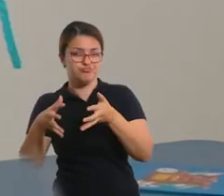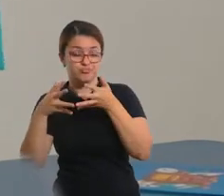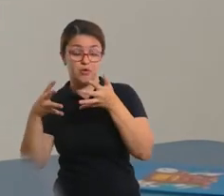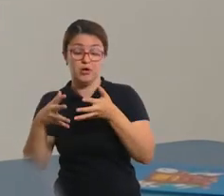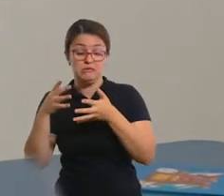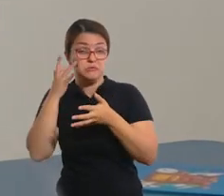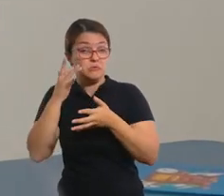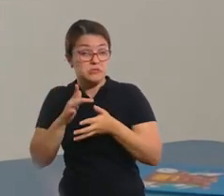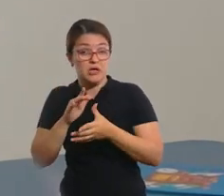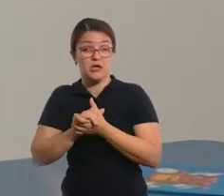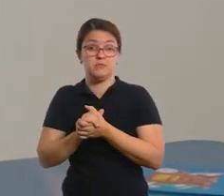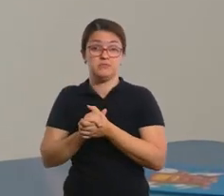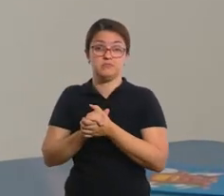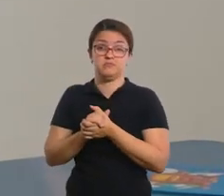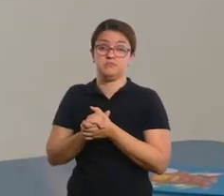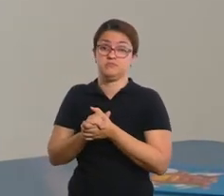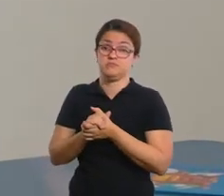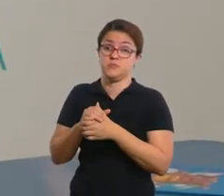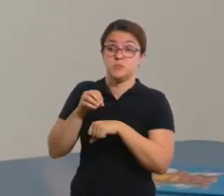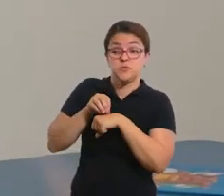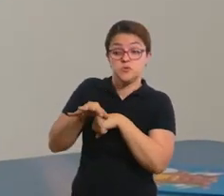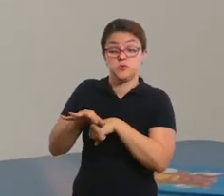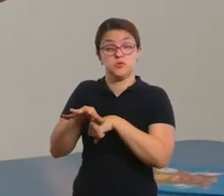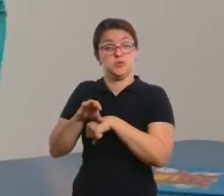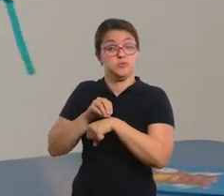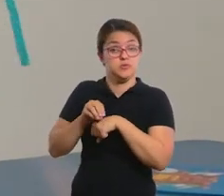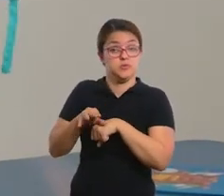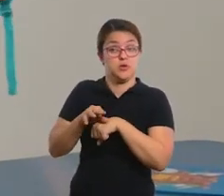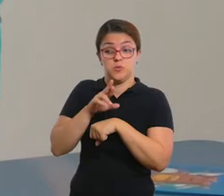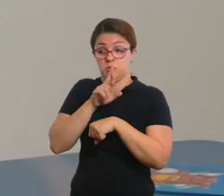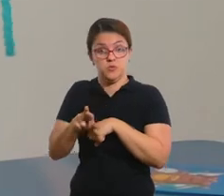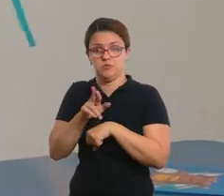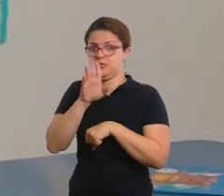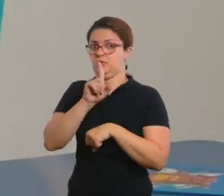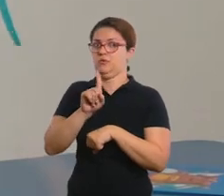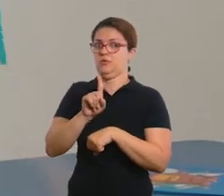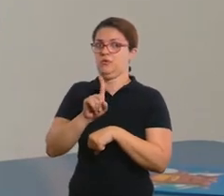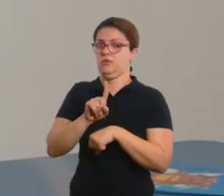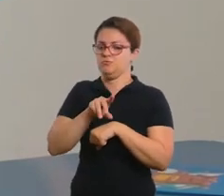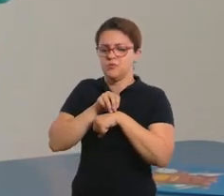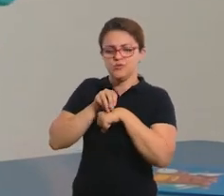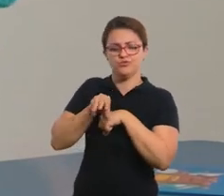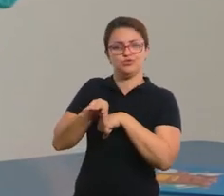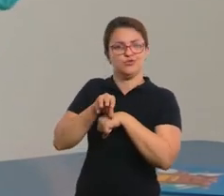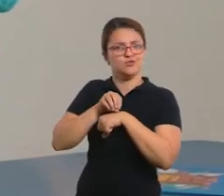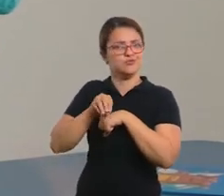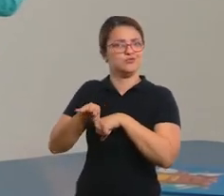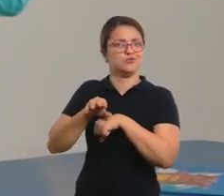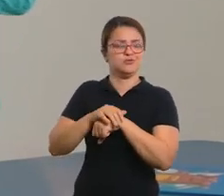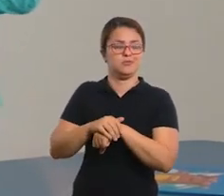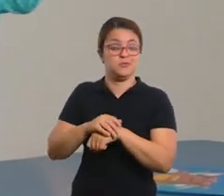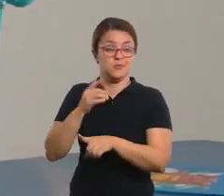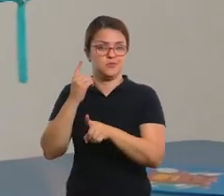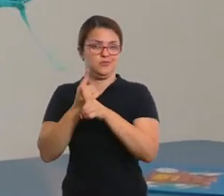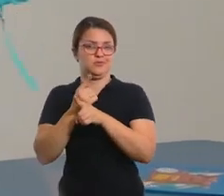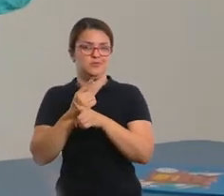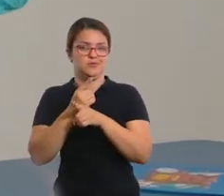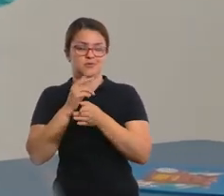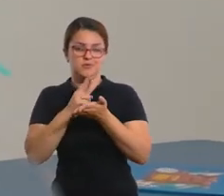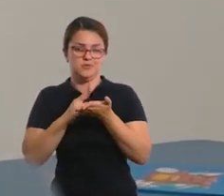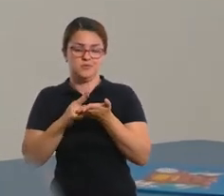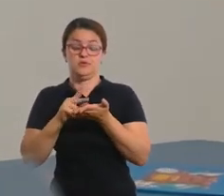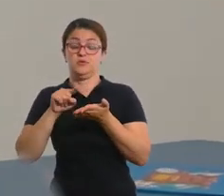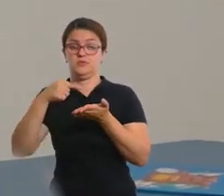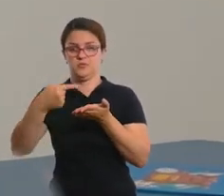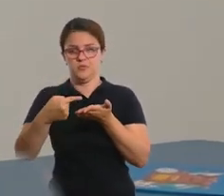dar pistas verbais. A gente nunca pode responder, mas a gente vai dando pistas para a criança encontrar a resposta. E depois